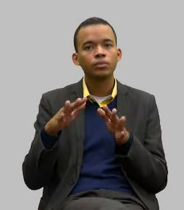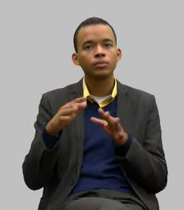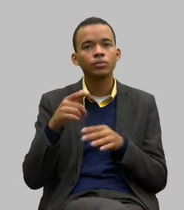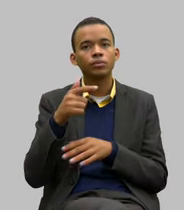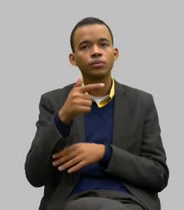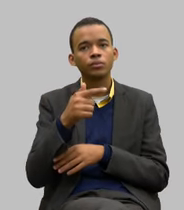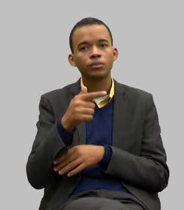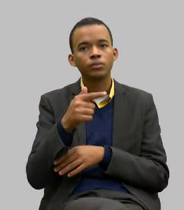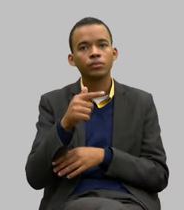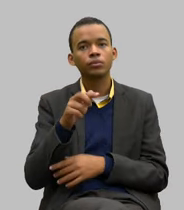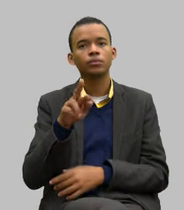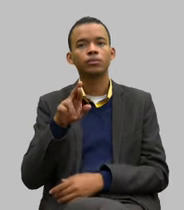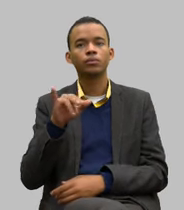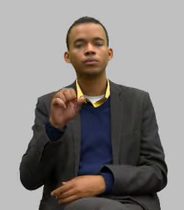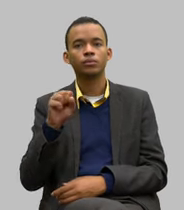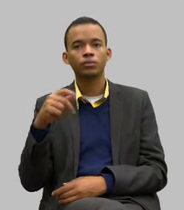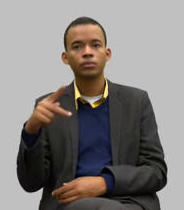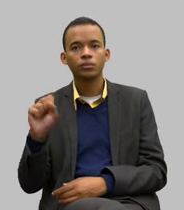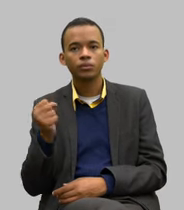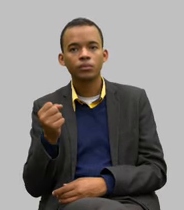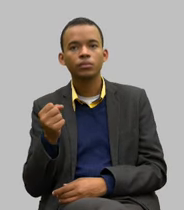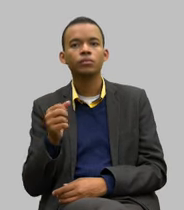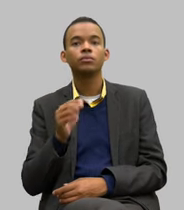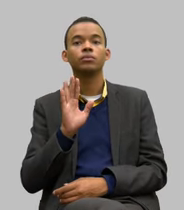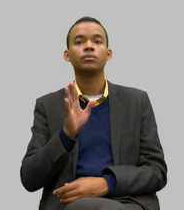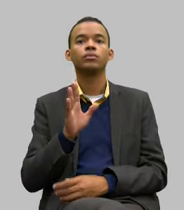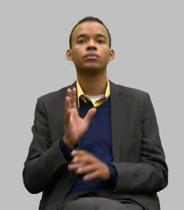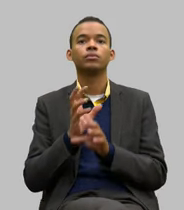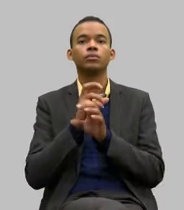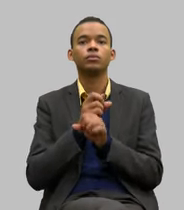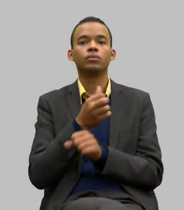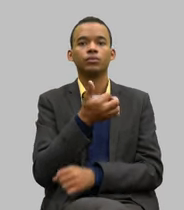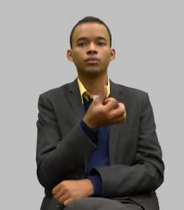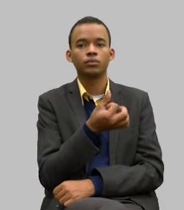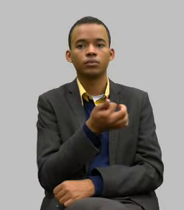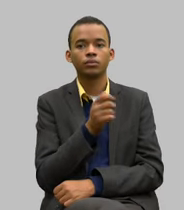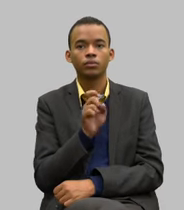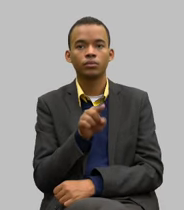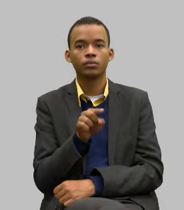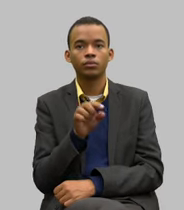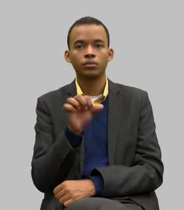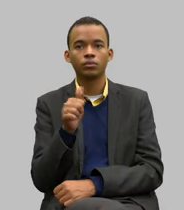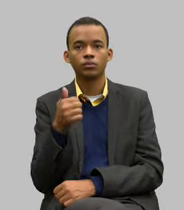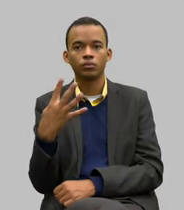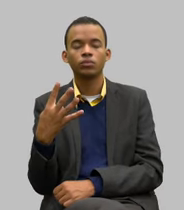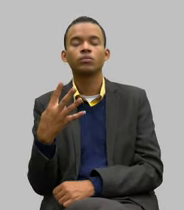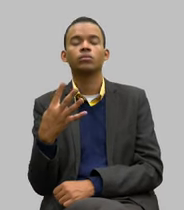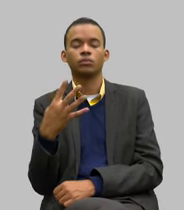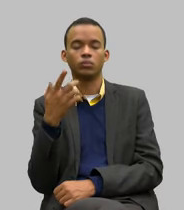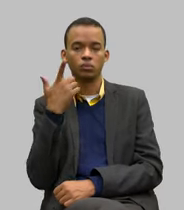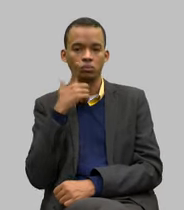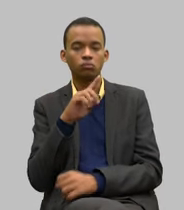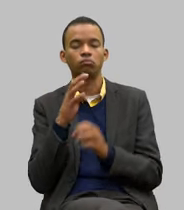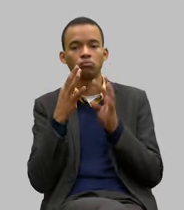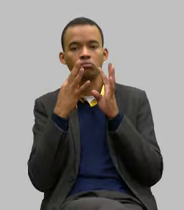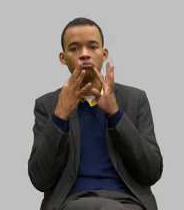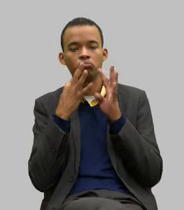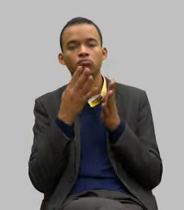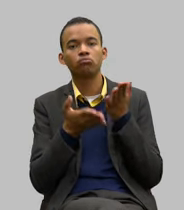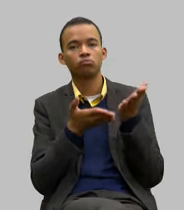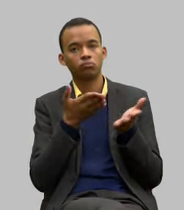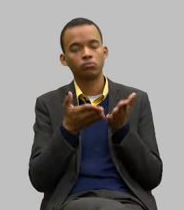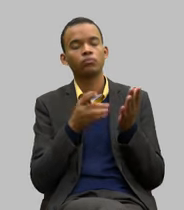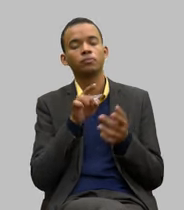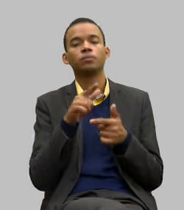foram atendido 16.14 servidores então a gente sabe que ess isso é um problema grave que que acomete aí a nossa Segurança